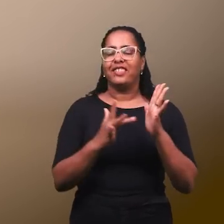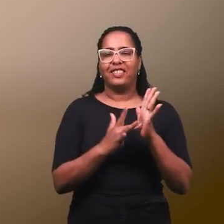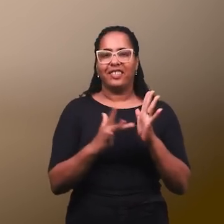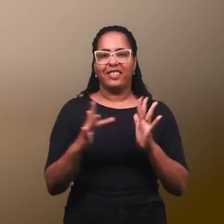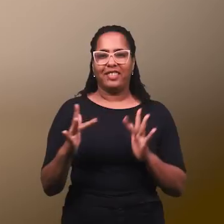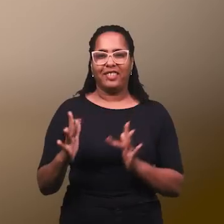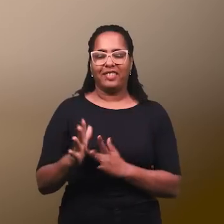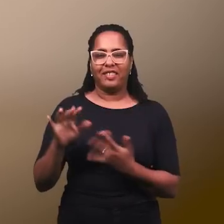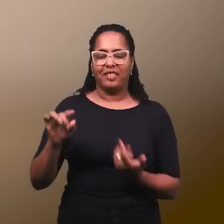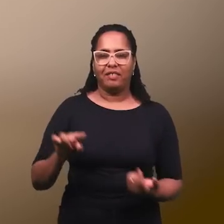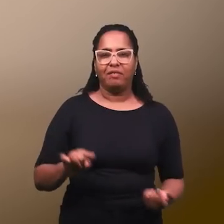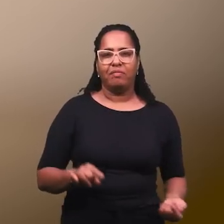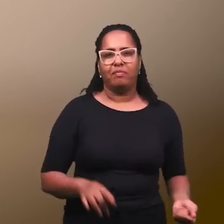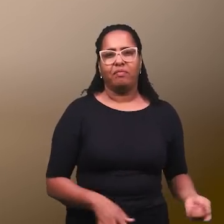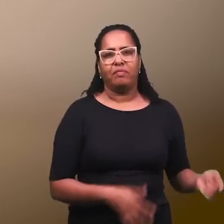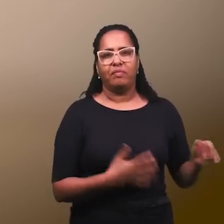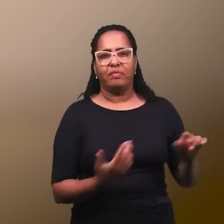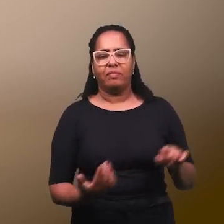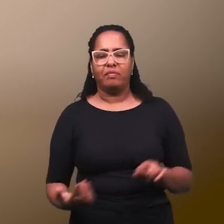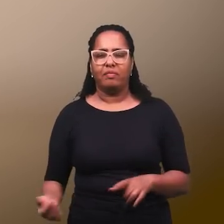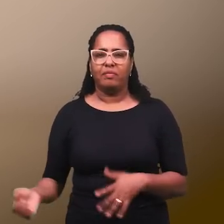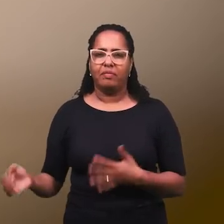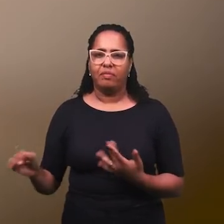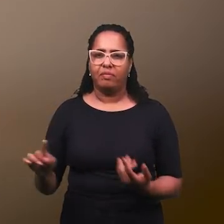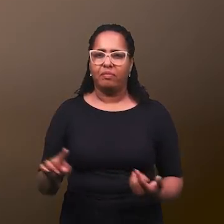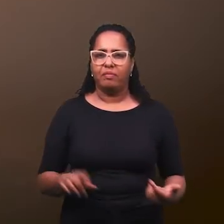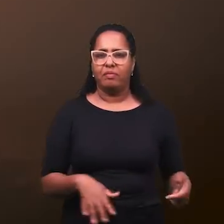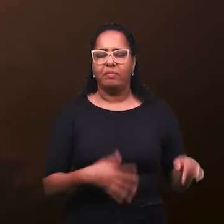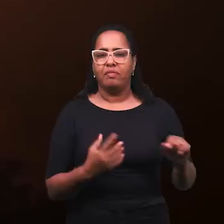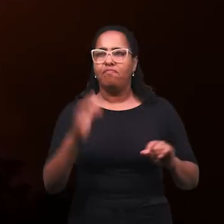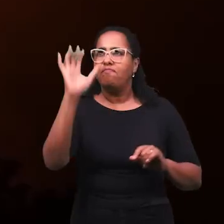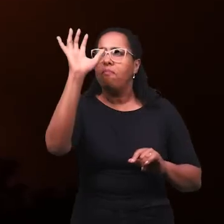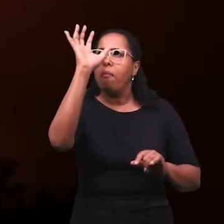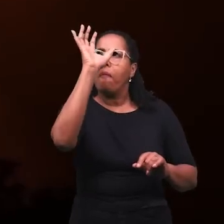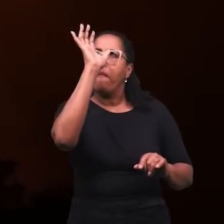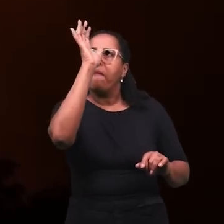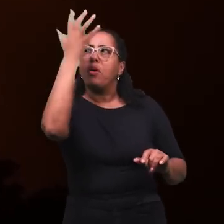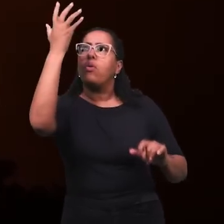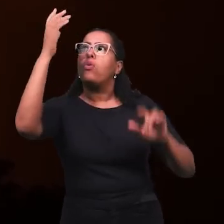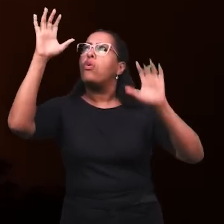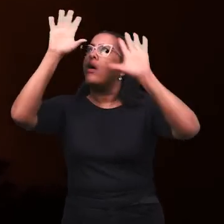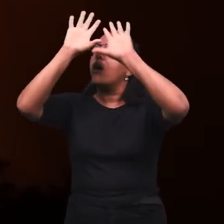vem Jesus. Há sinais no céu